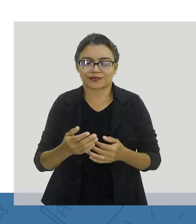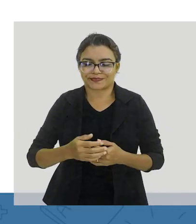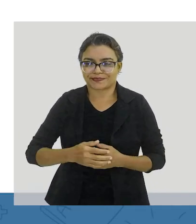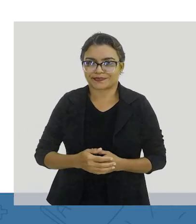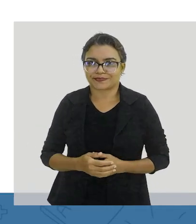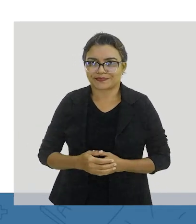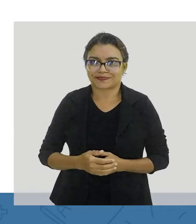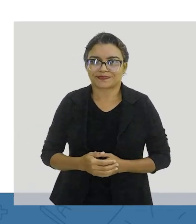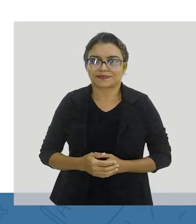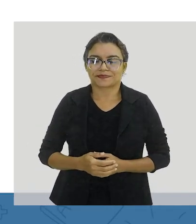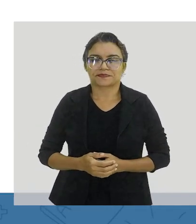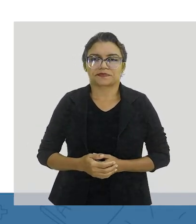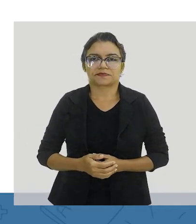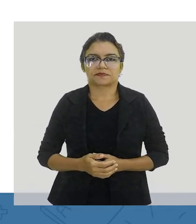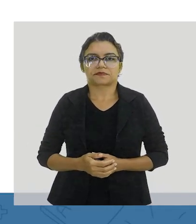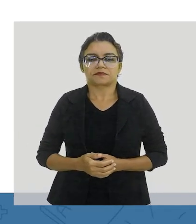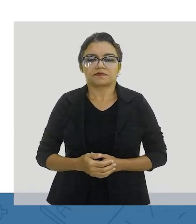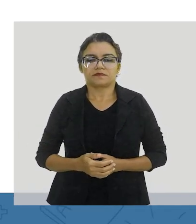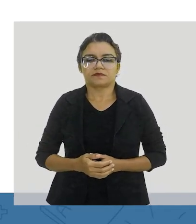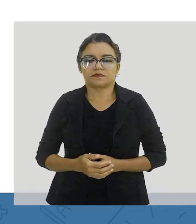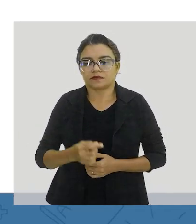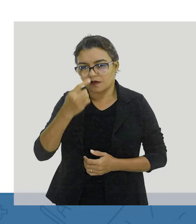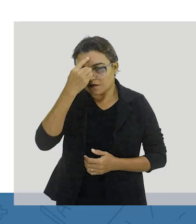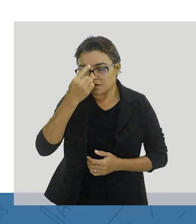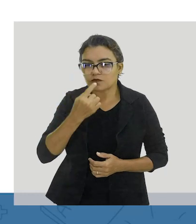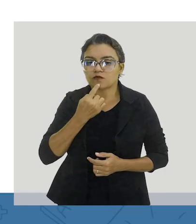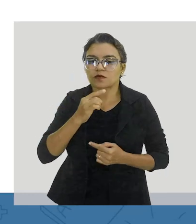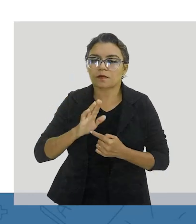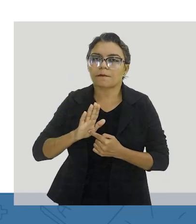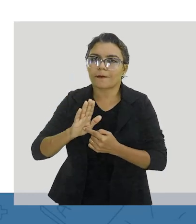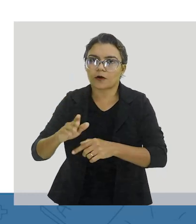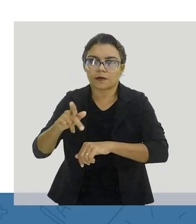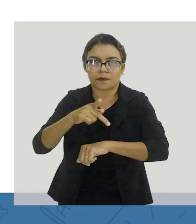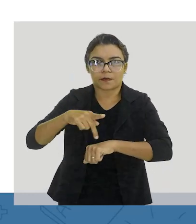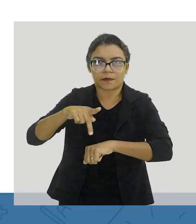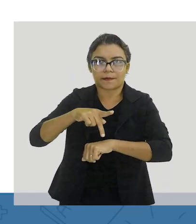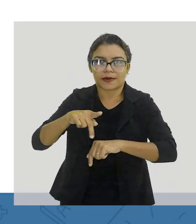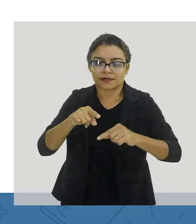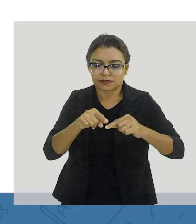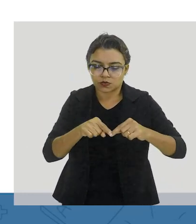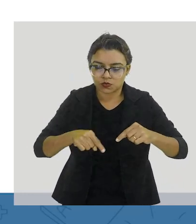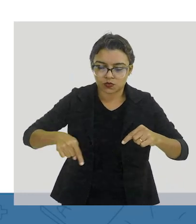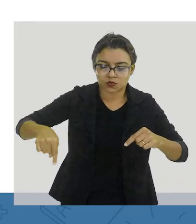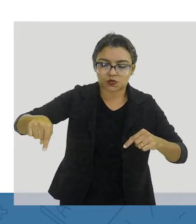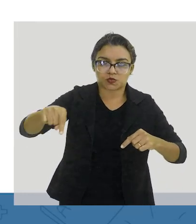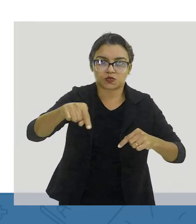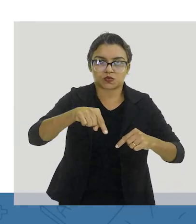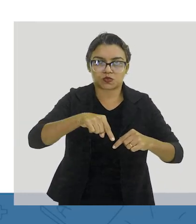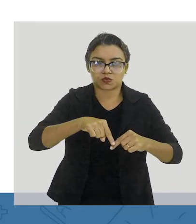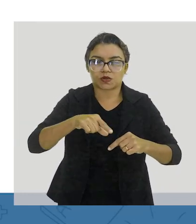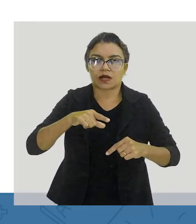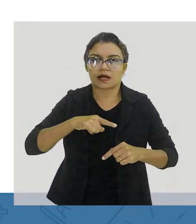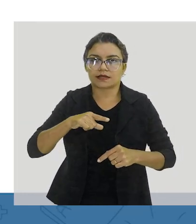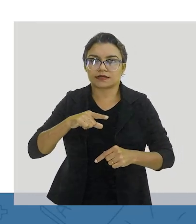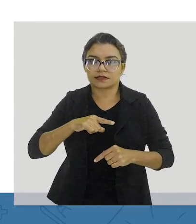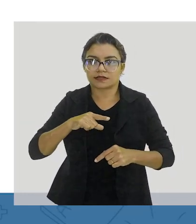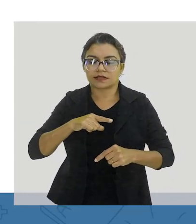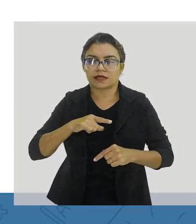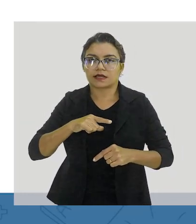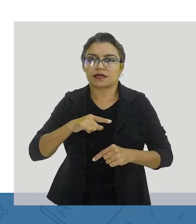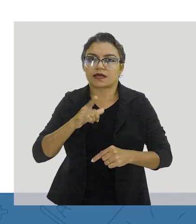dessa aula. A figura mostra uma praça circular que contém um chafariz em seu